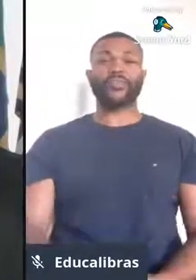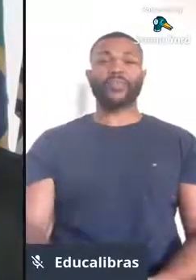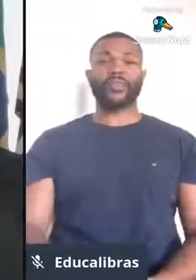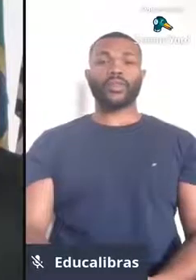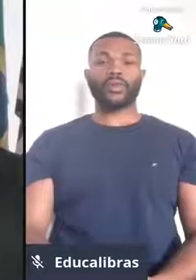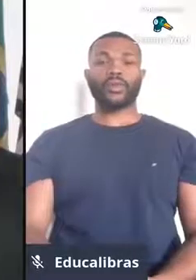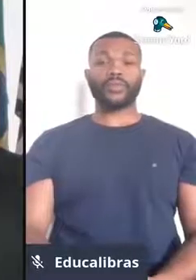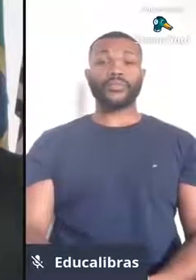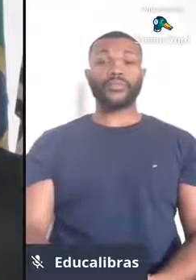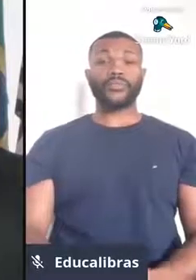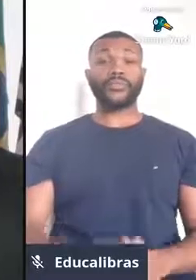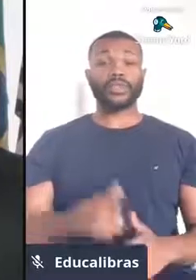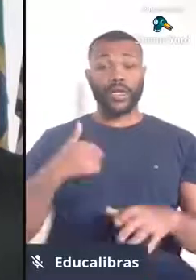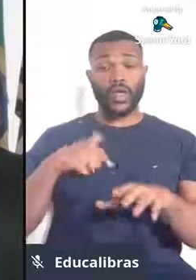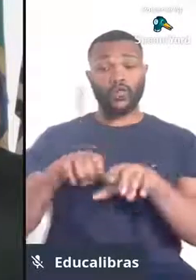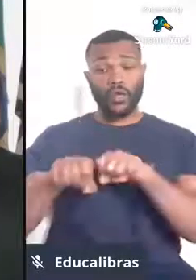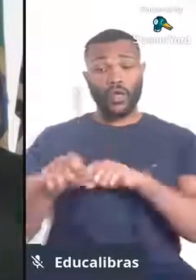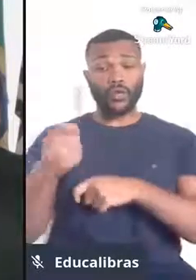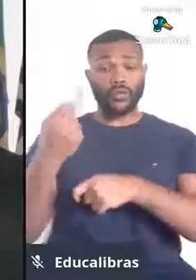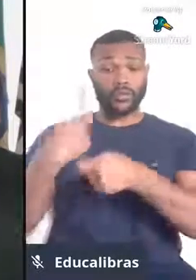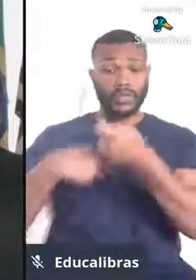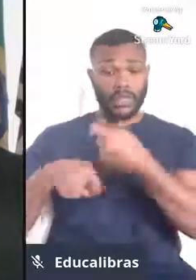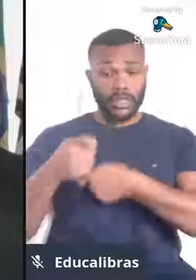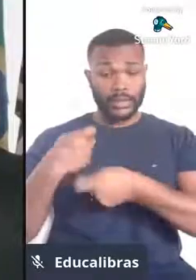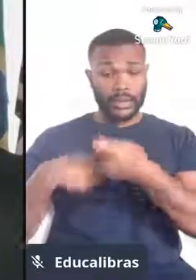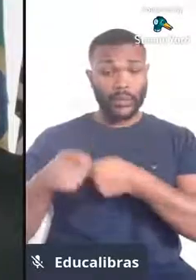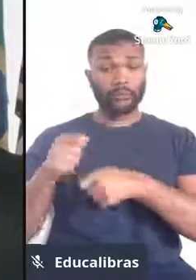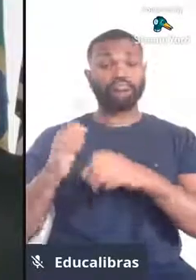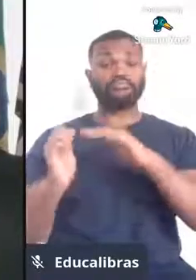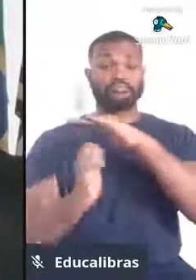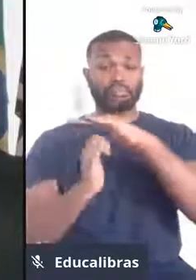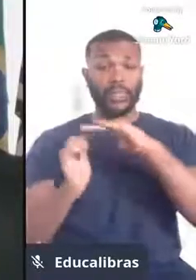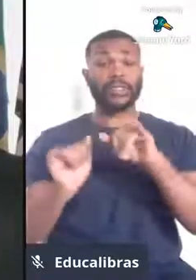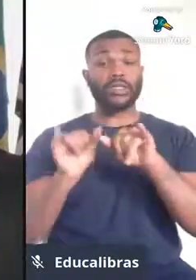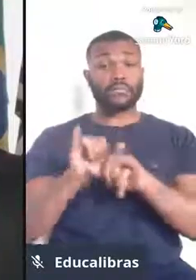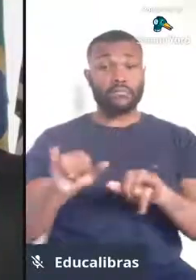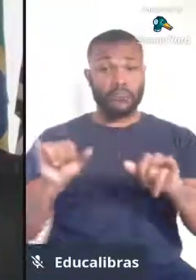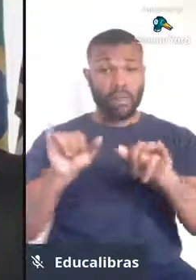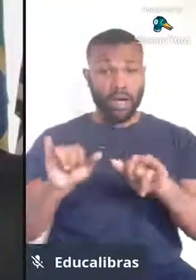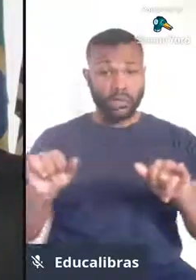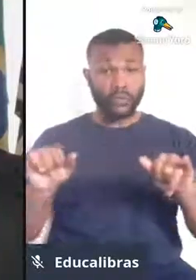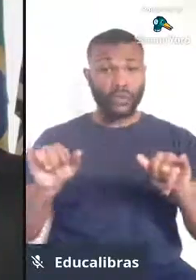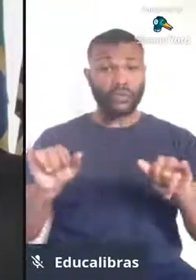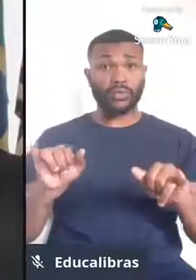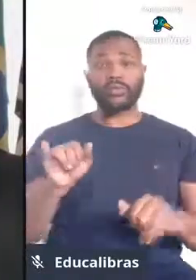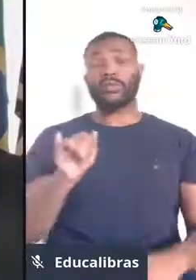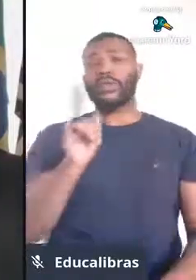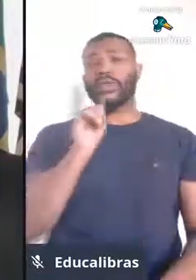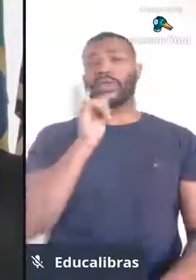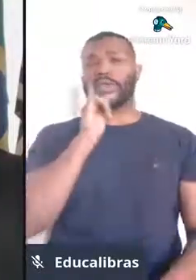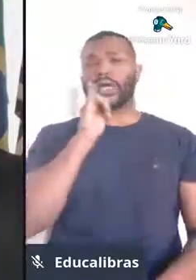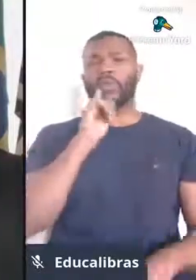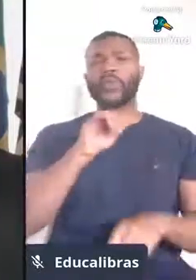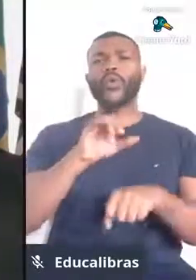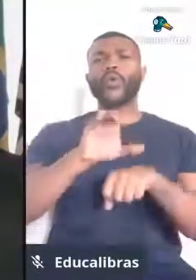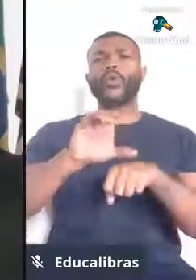Bom, eu sou formado em administração de empresas e marketing, né? Eu não cursei relações